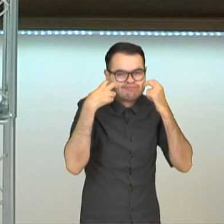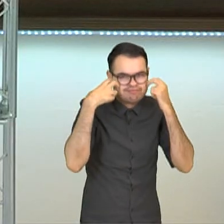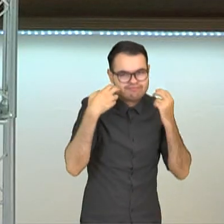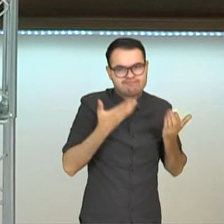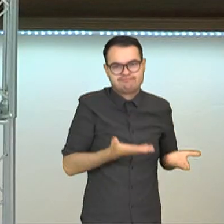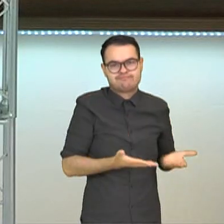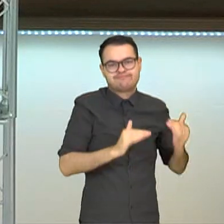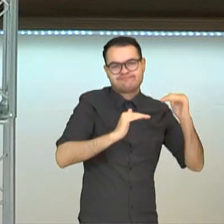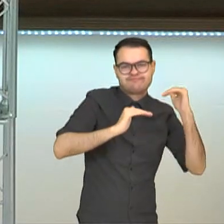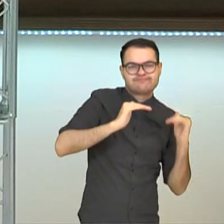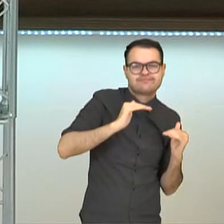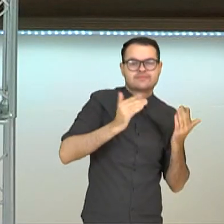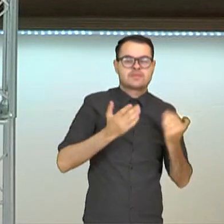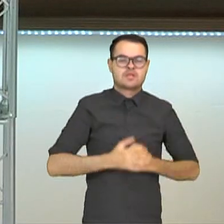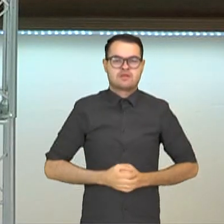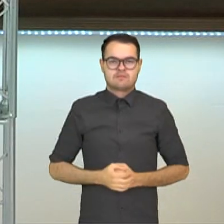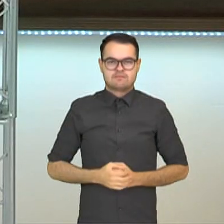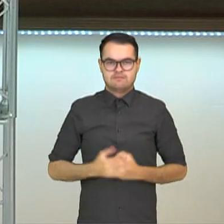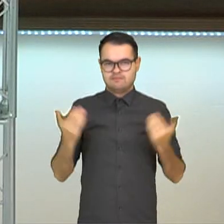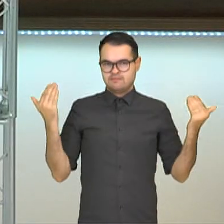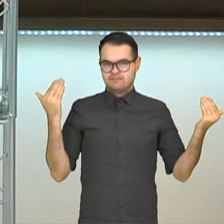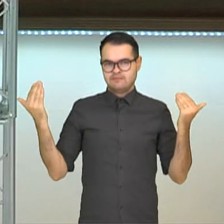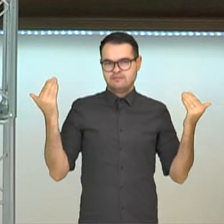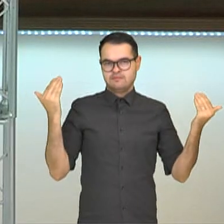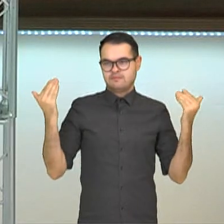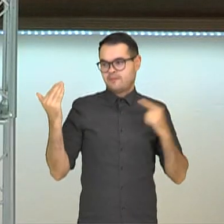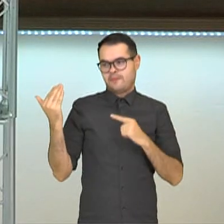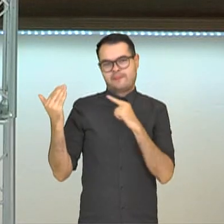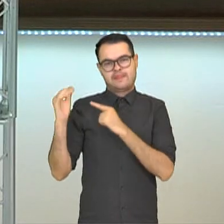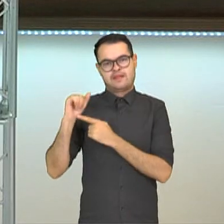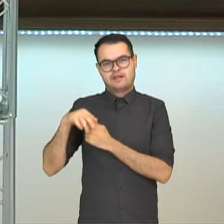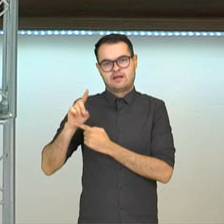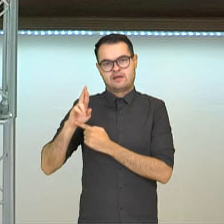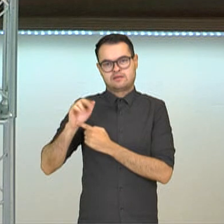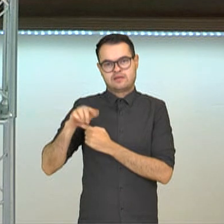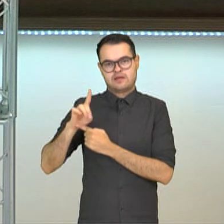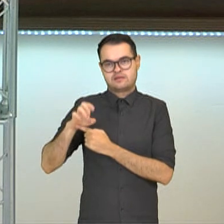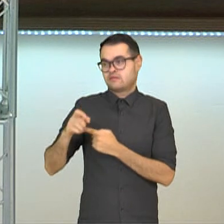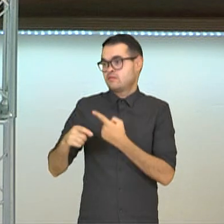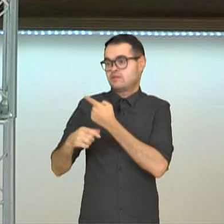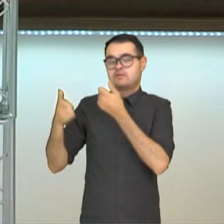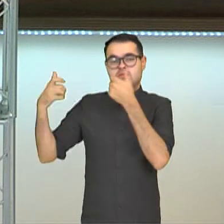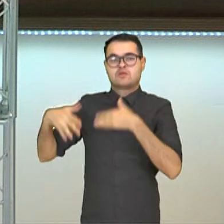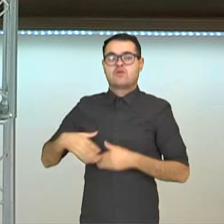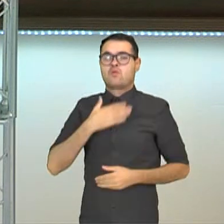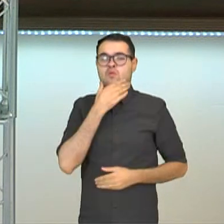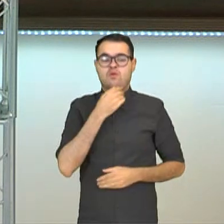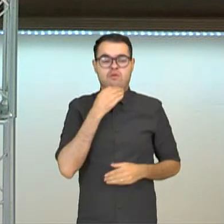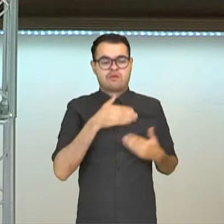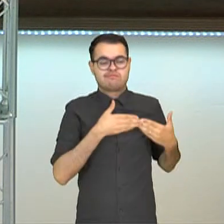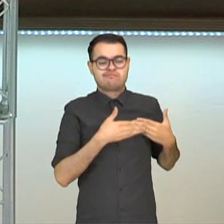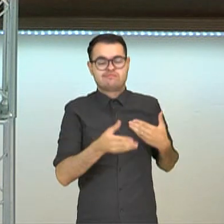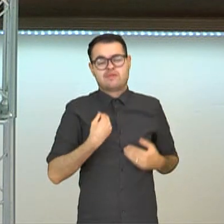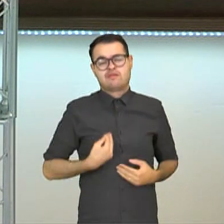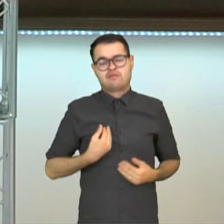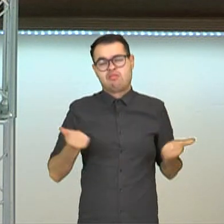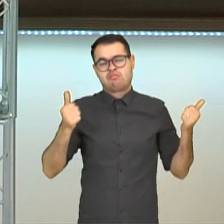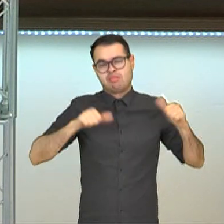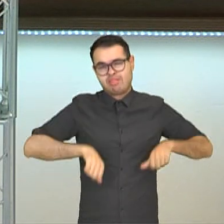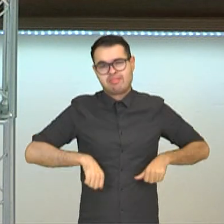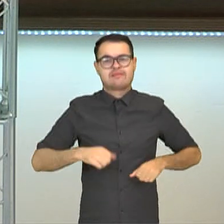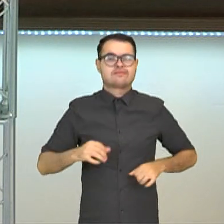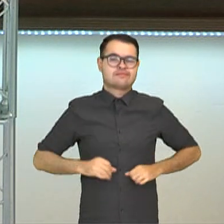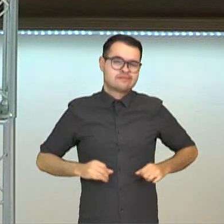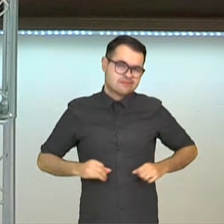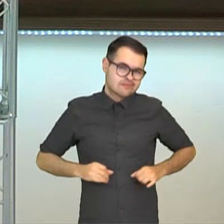Drummond e o texto da Adélia é que lá o Drummond falava de um homem que não deu certo, falando de um